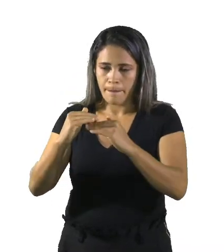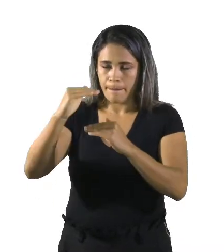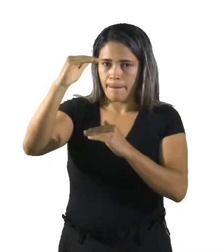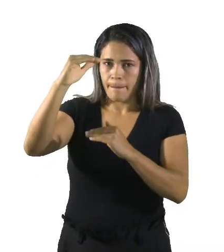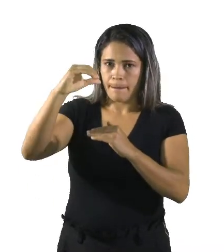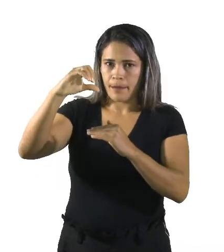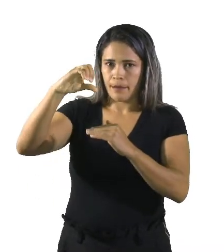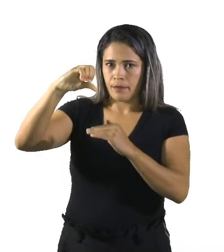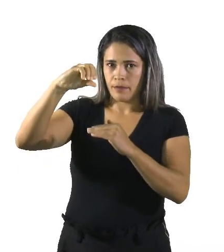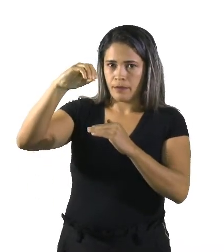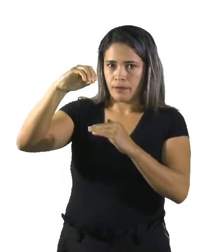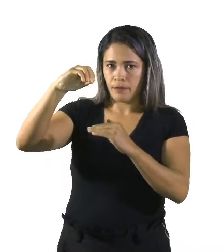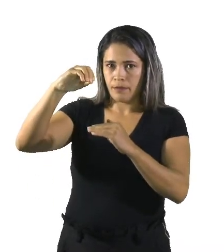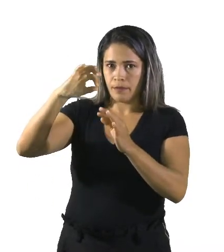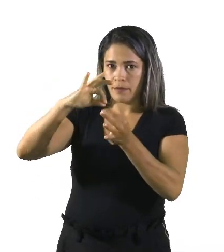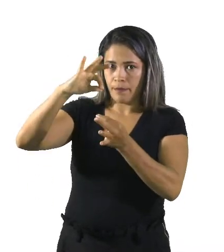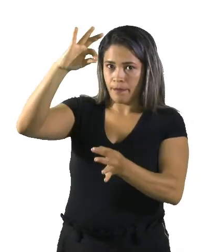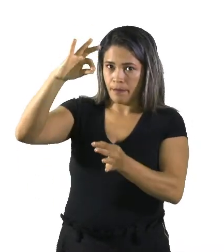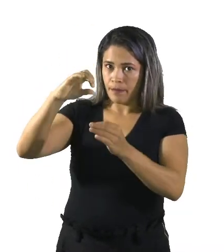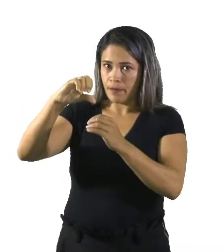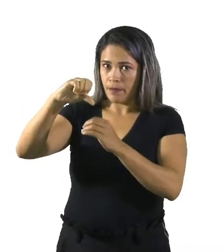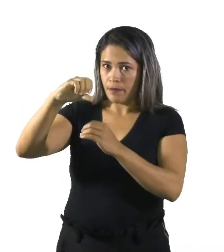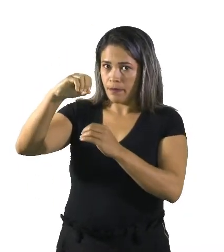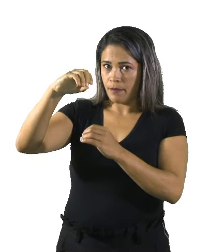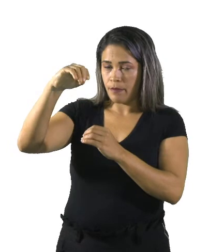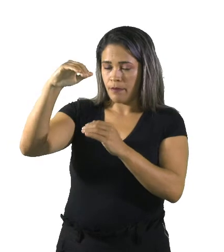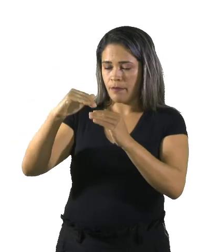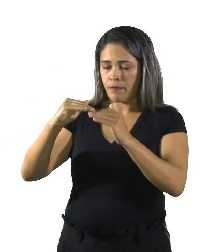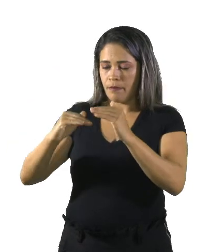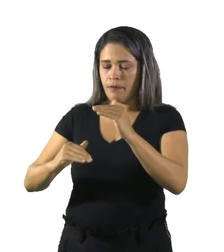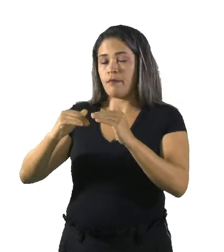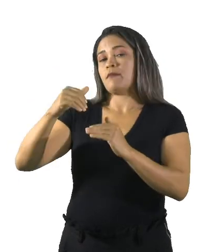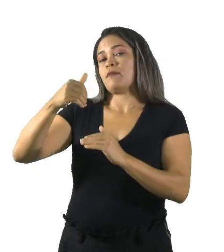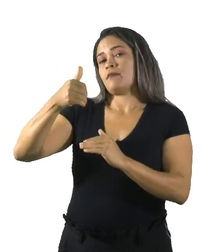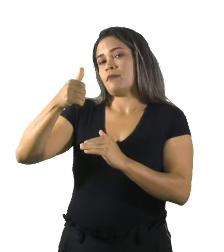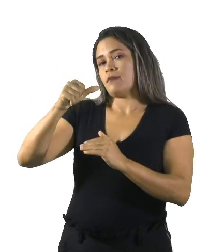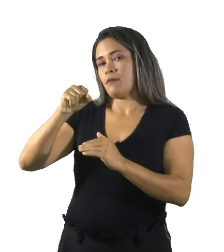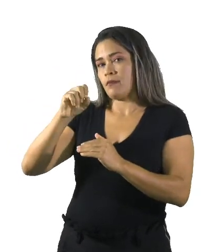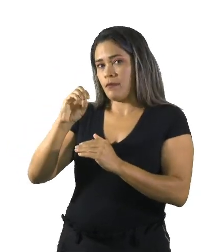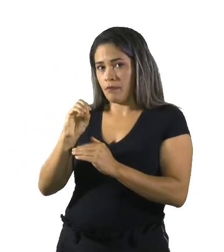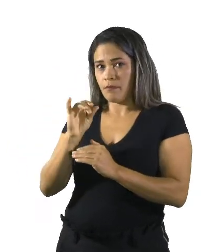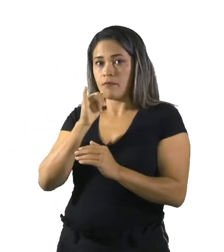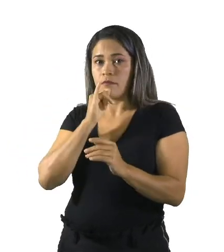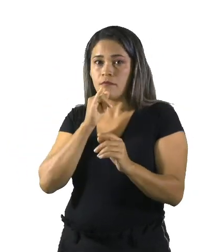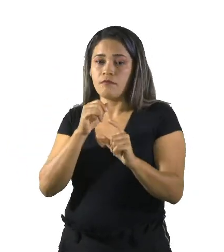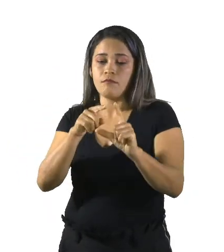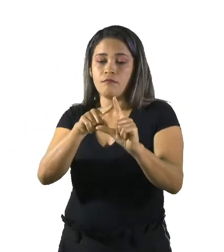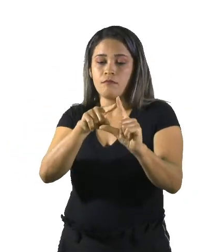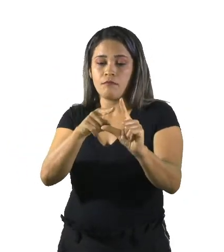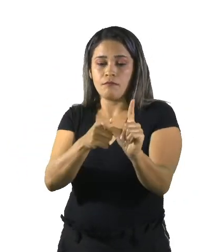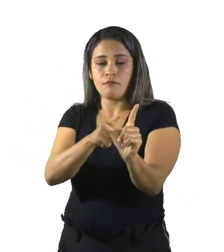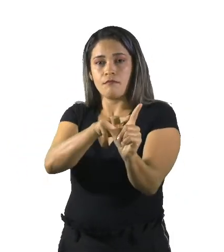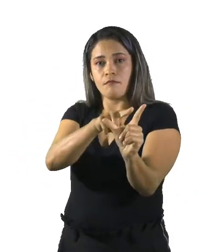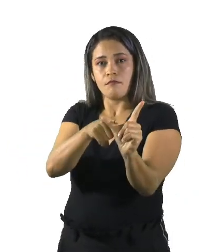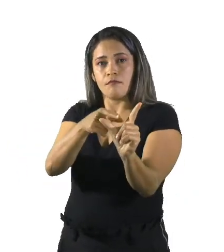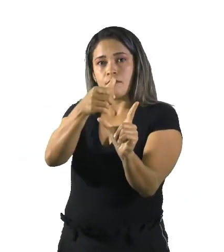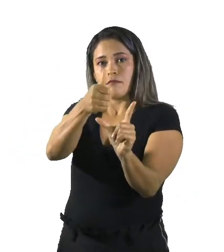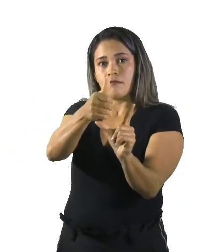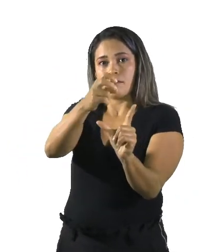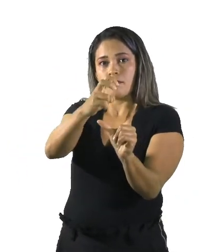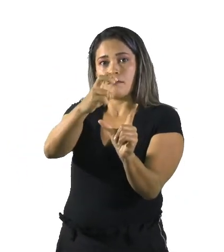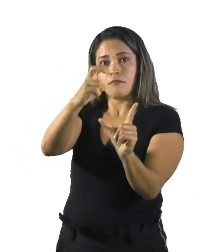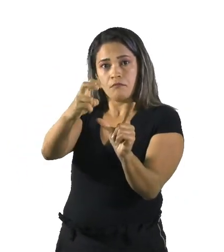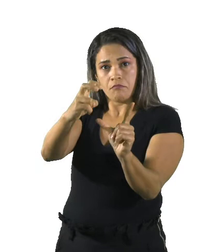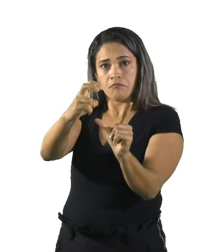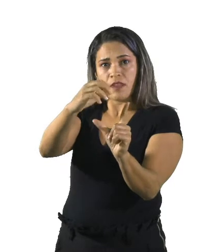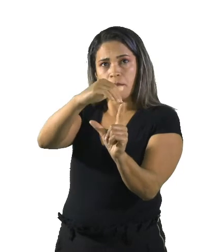90 e menos do que 180 graus. Exemplo, o ângulo de 155 graus. Ele é maior do que 90